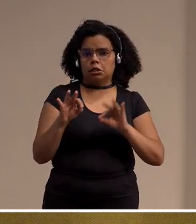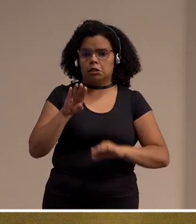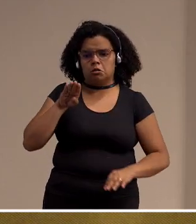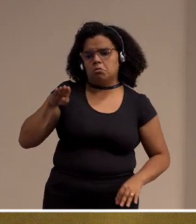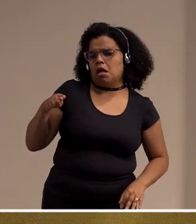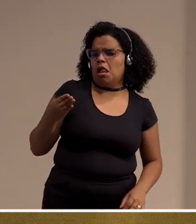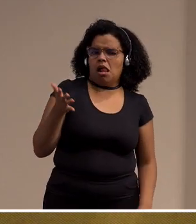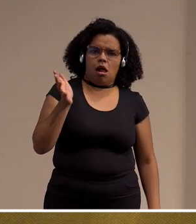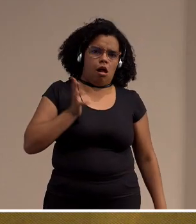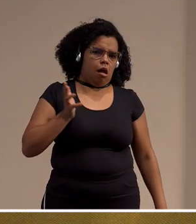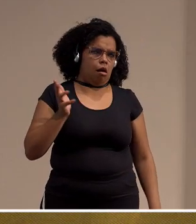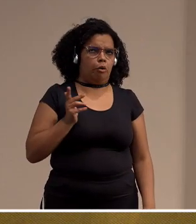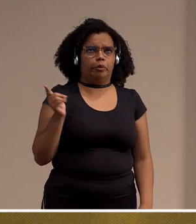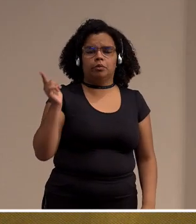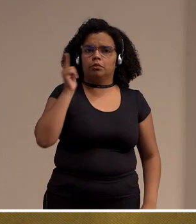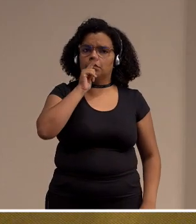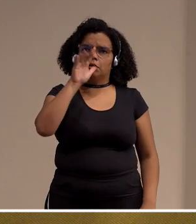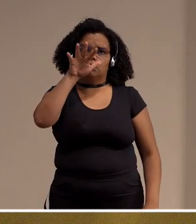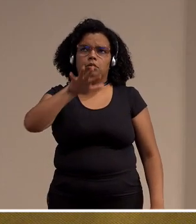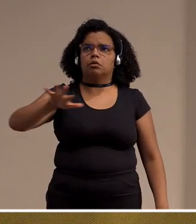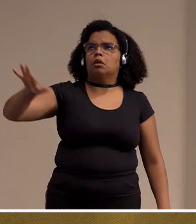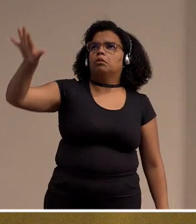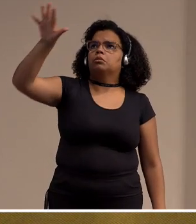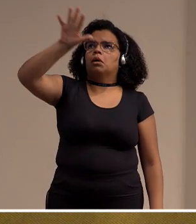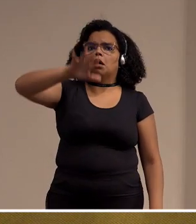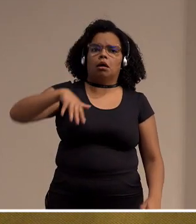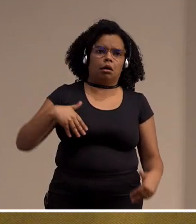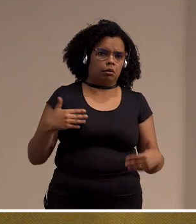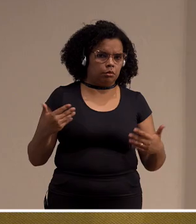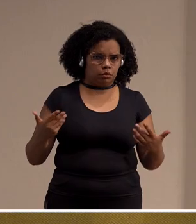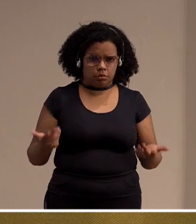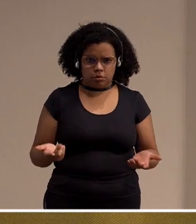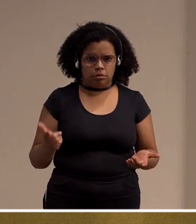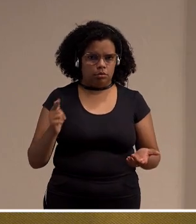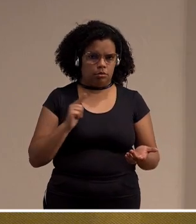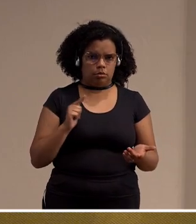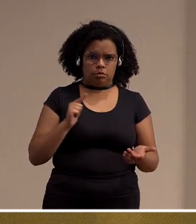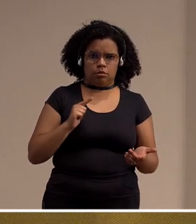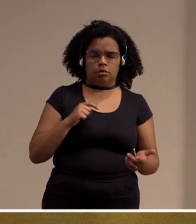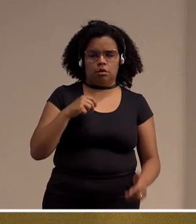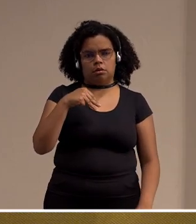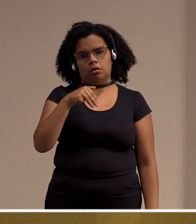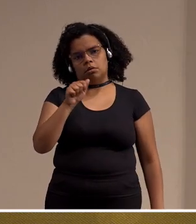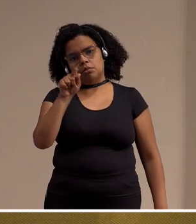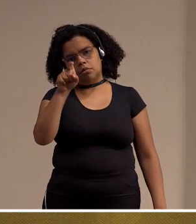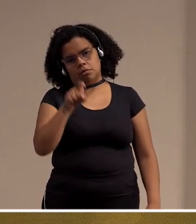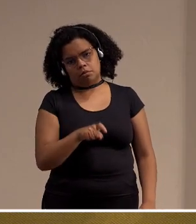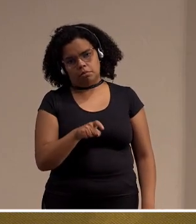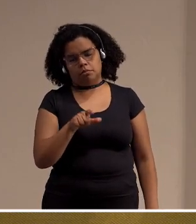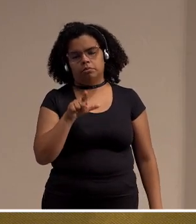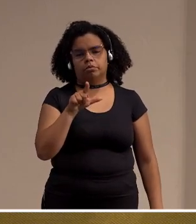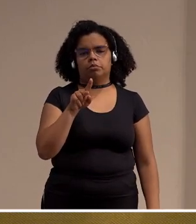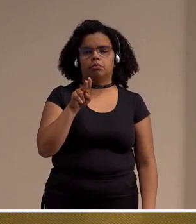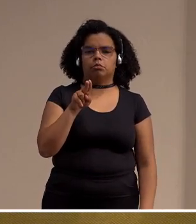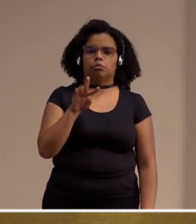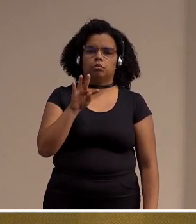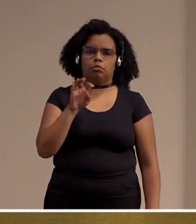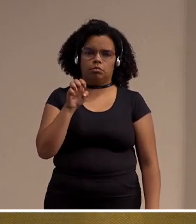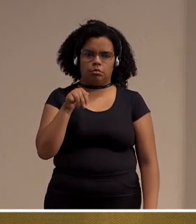Zuckerberg. Sí, esos fueron creo que todas cuestiones de pandemia que yo escribí el libro